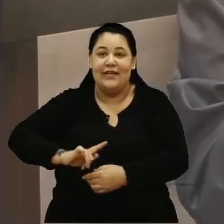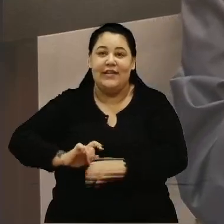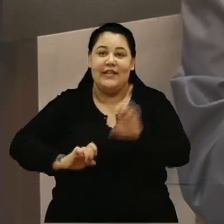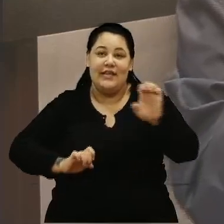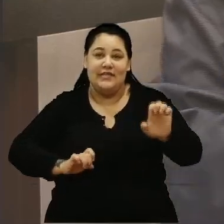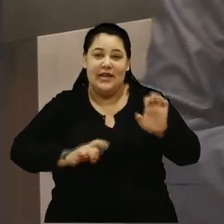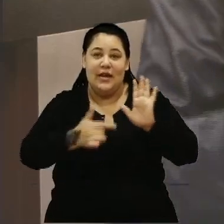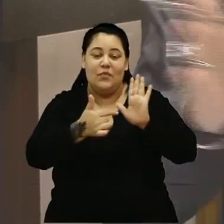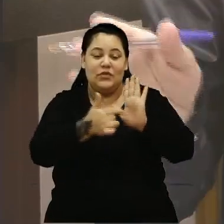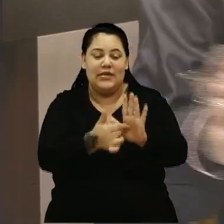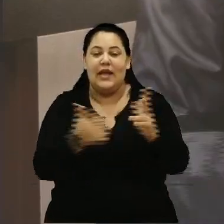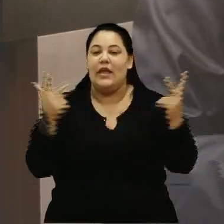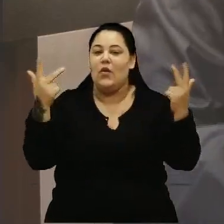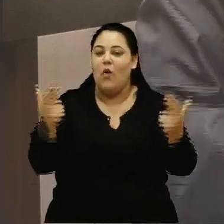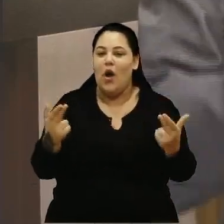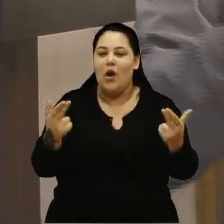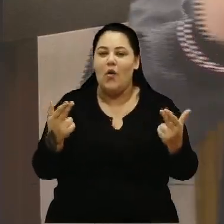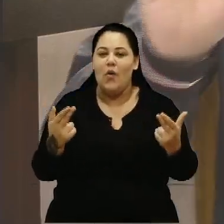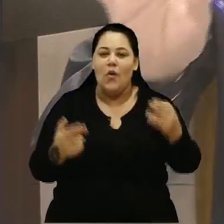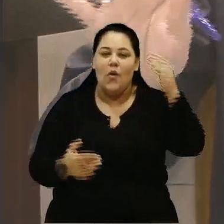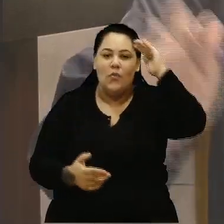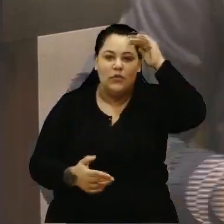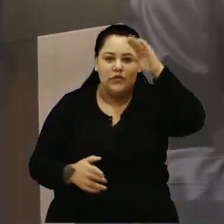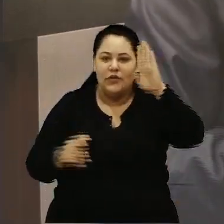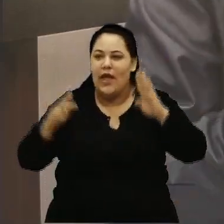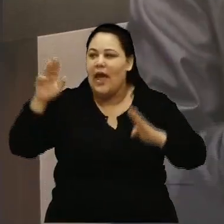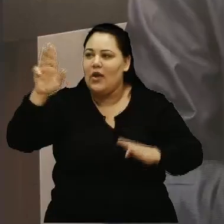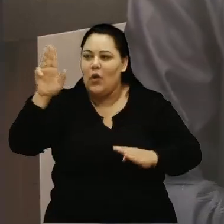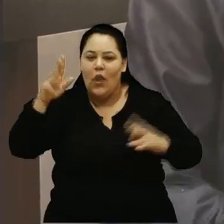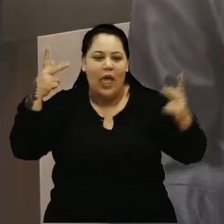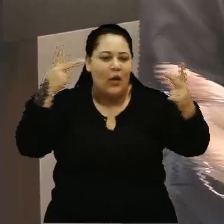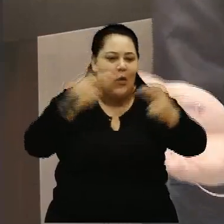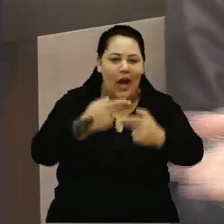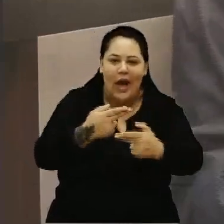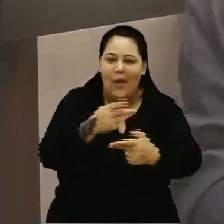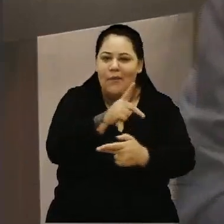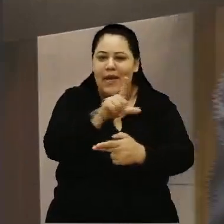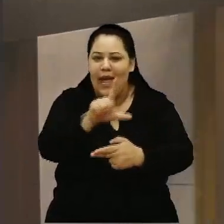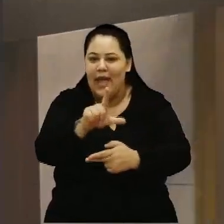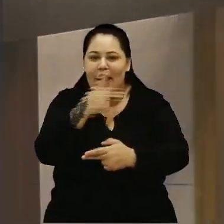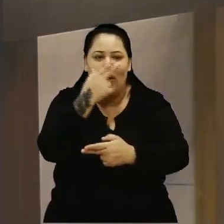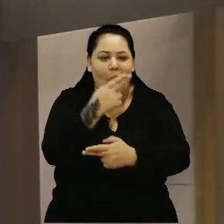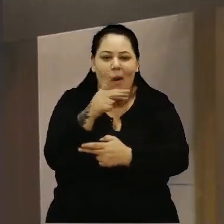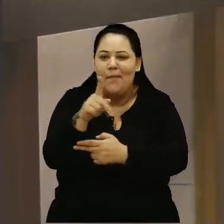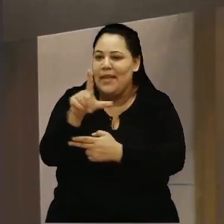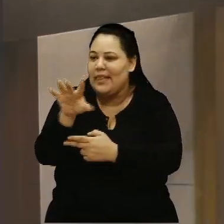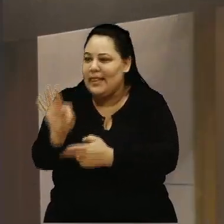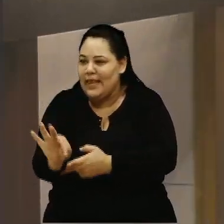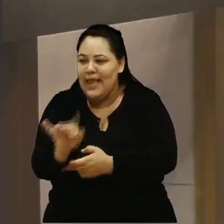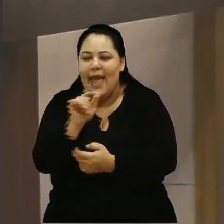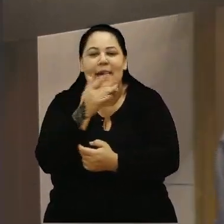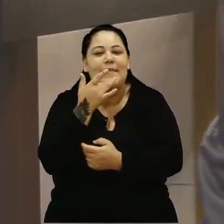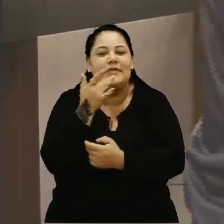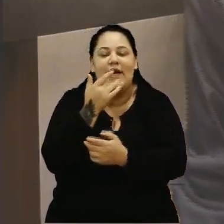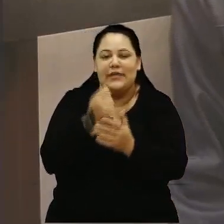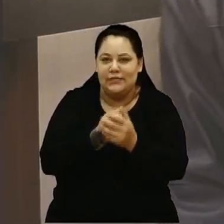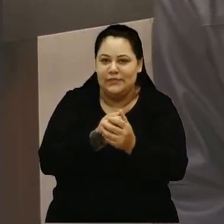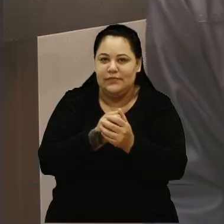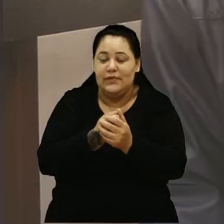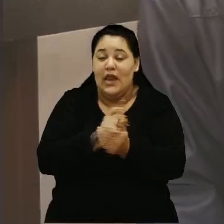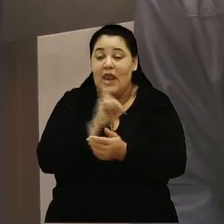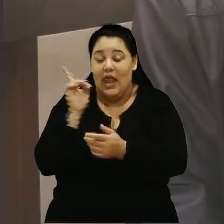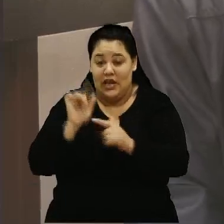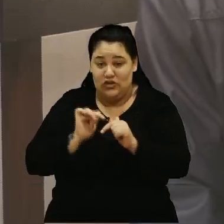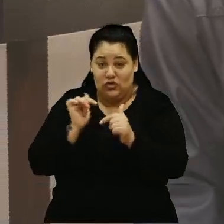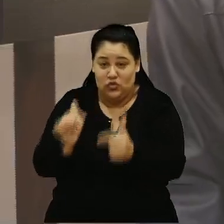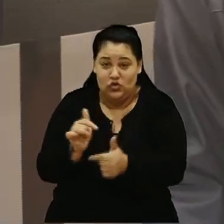Bolsonaro é igual ao Lula, que o PL é igual ao PT, e é isso aí. Para eles é muito mais fácil, passa muito mais batido. Lá na ação